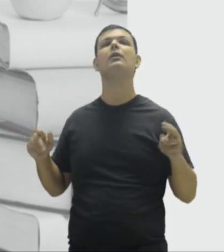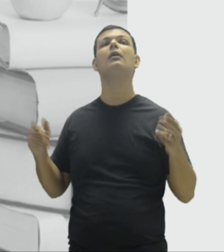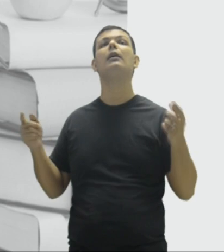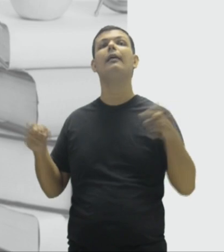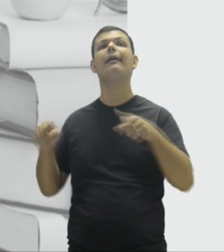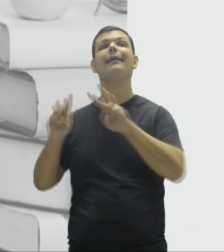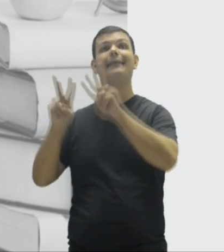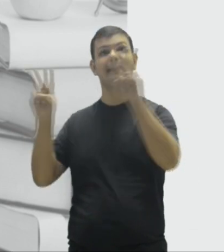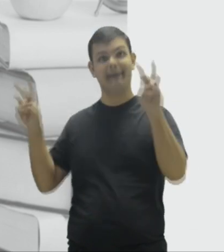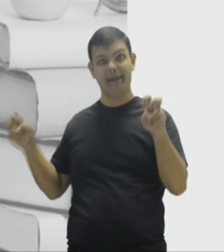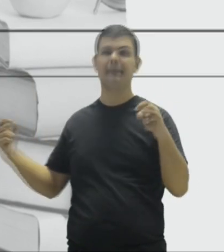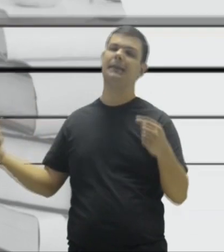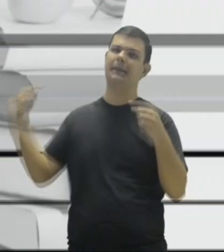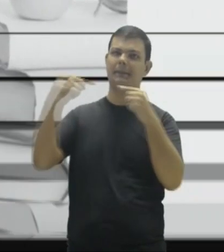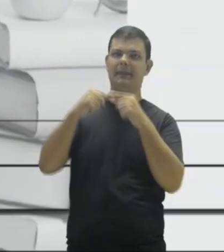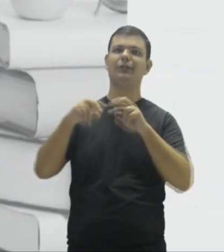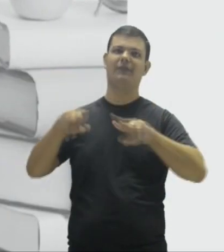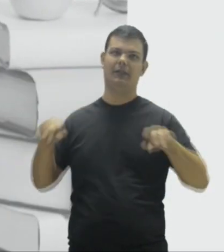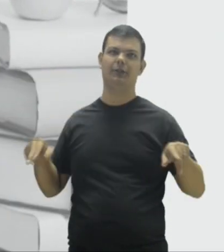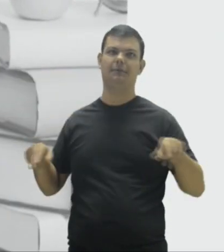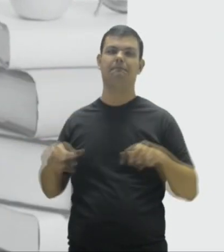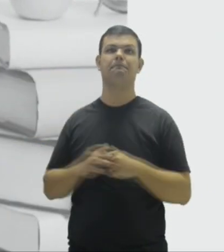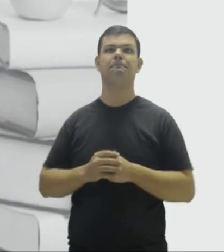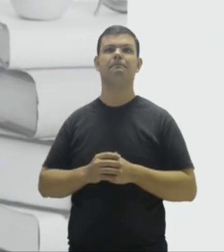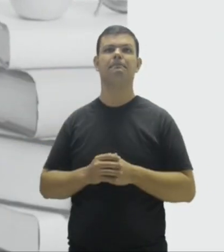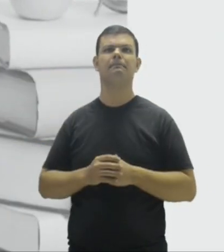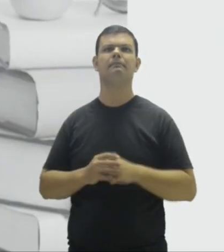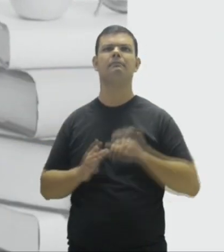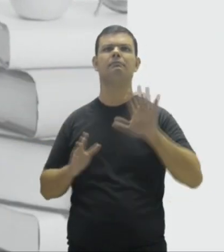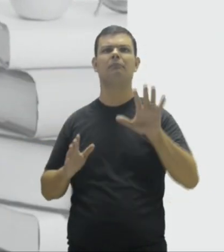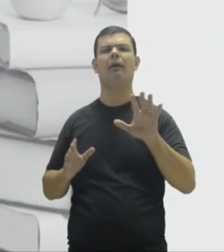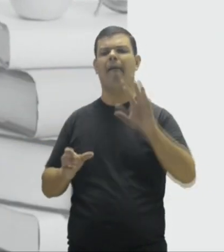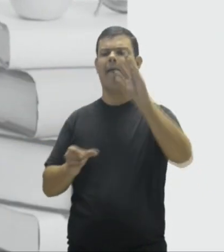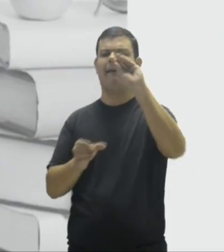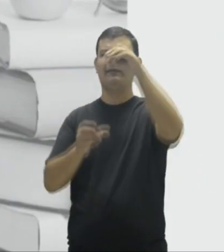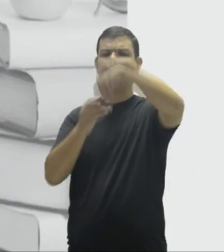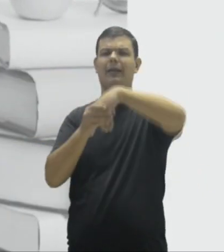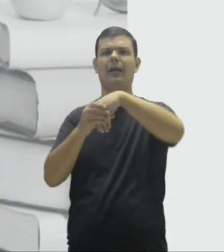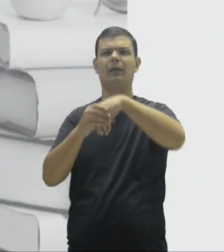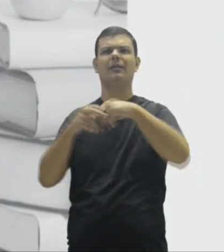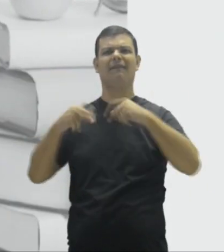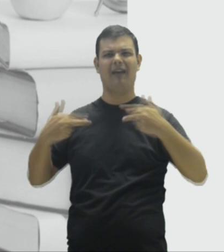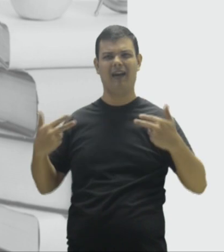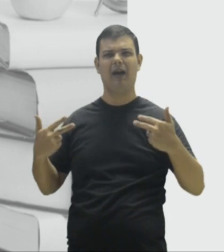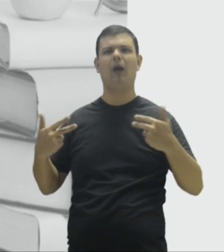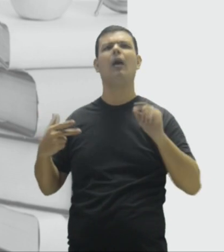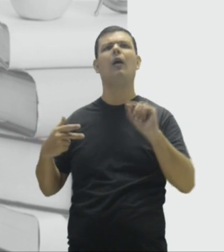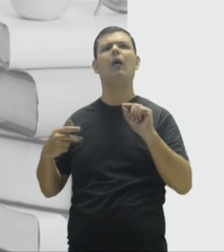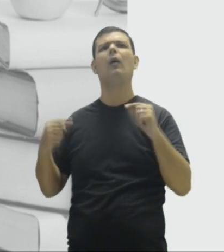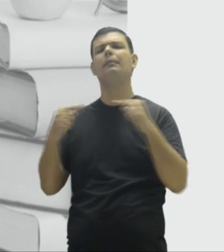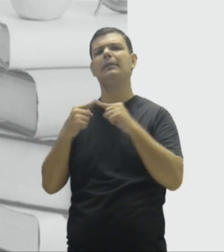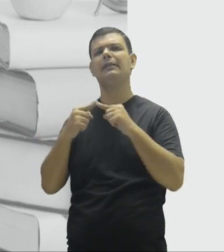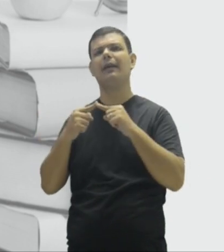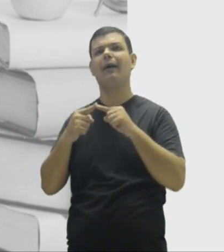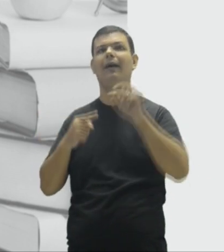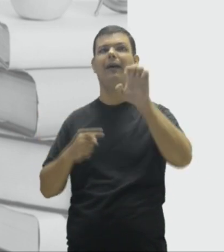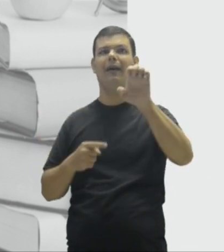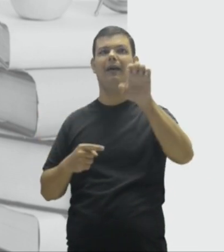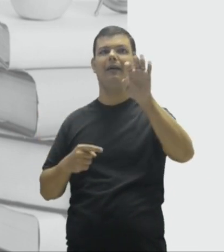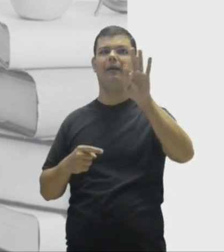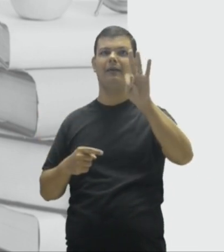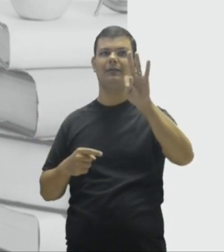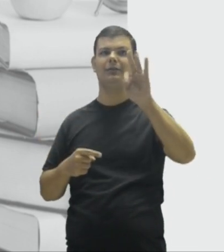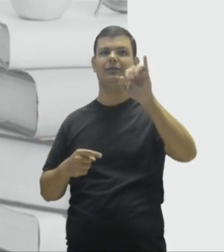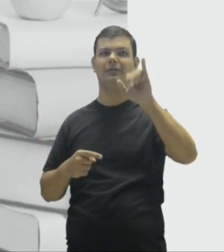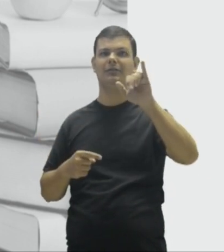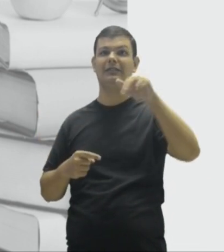como diversidade. E dentro do conceito de diversidade, nós vamos também trabalhar o